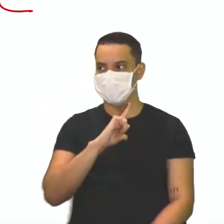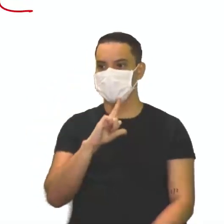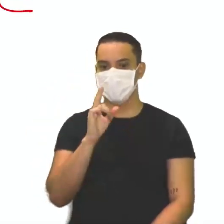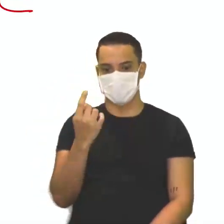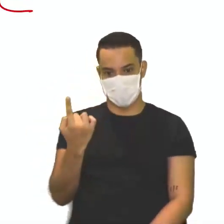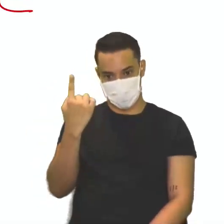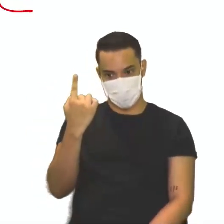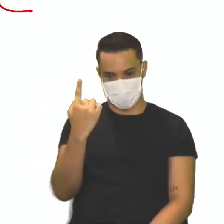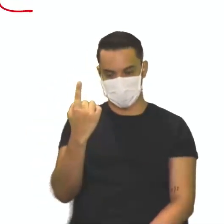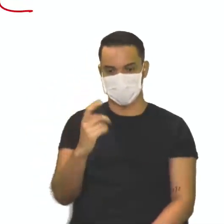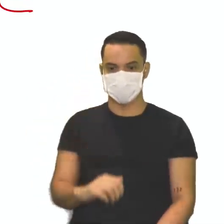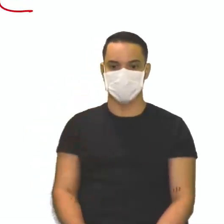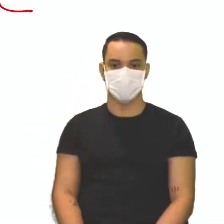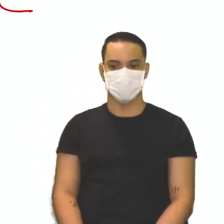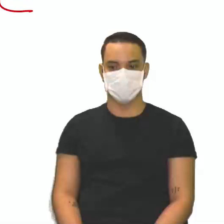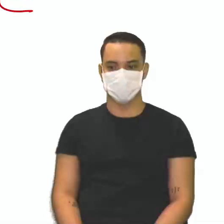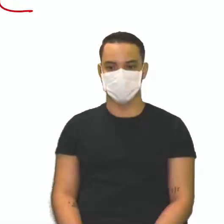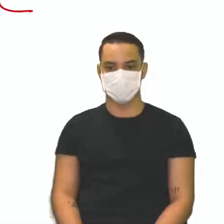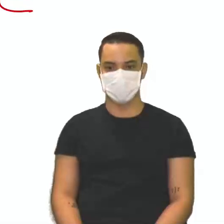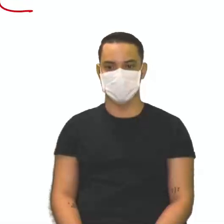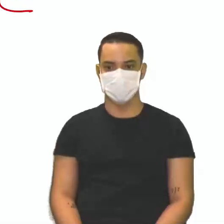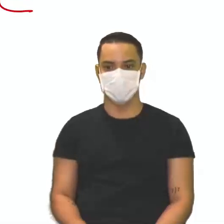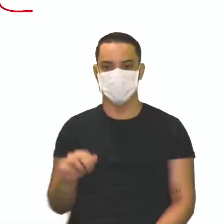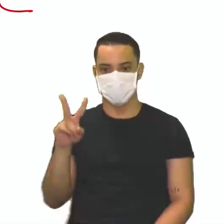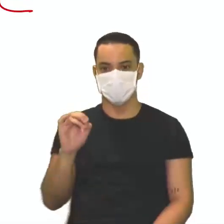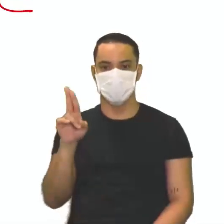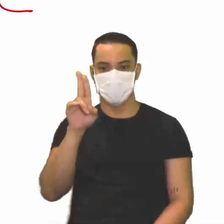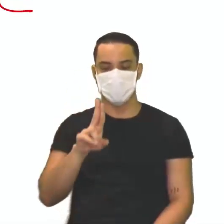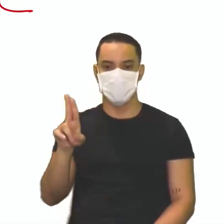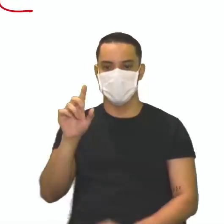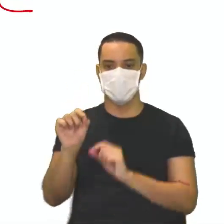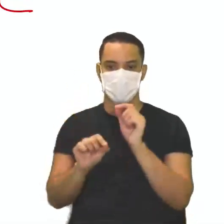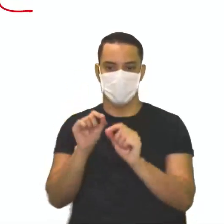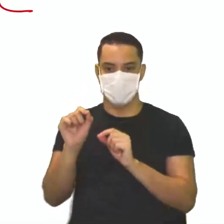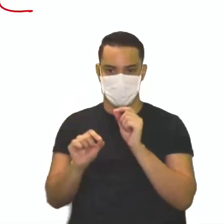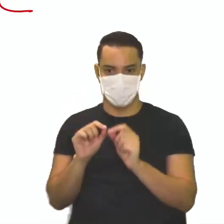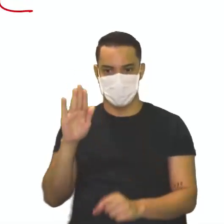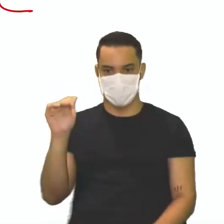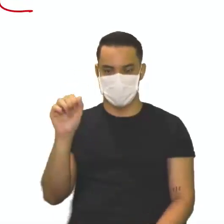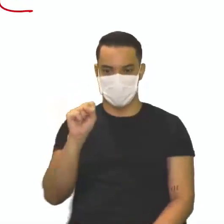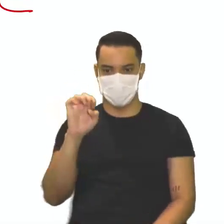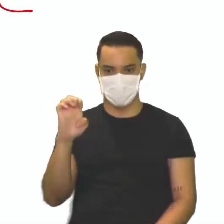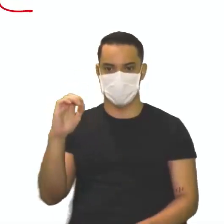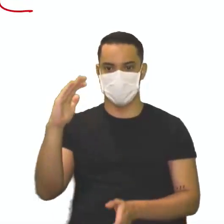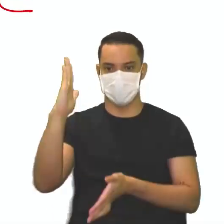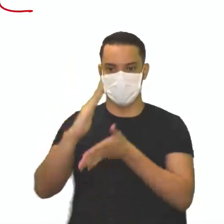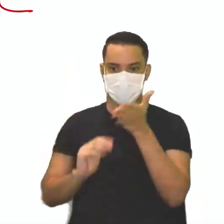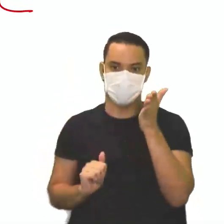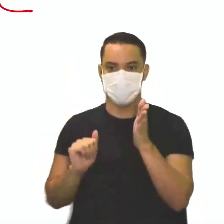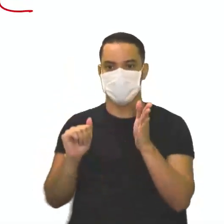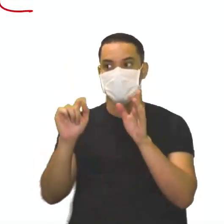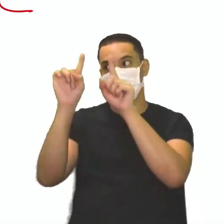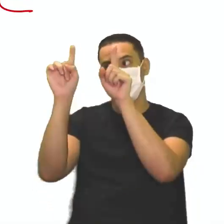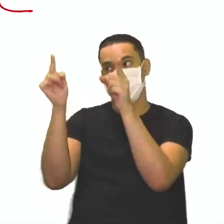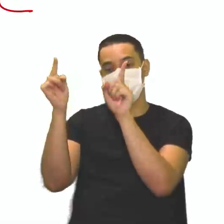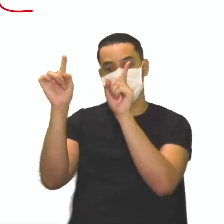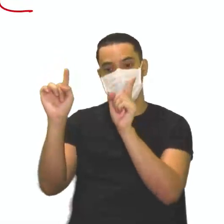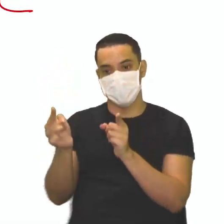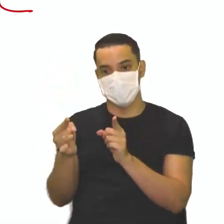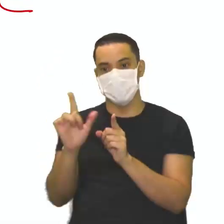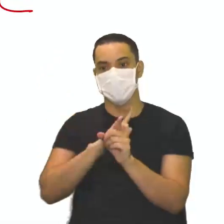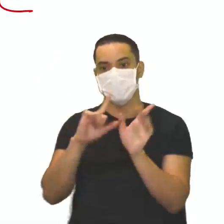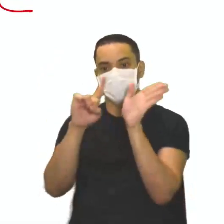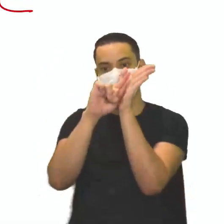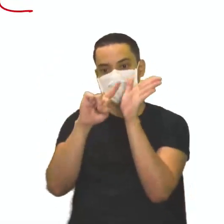aqui. Eu vou conservar a base e subtrair o expoente. Aí eu tenho aqui, ó, negativo